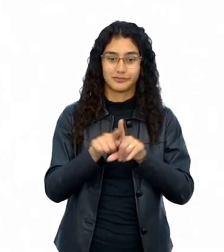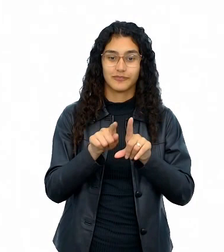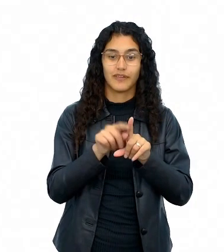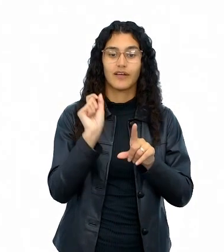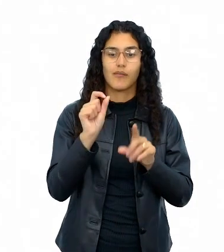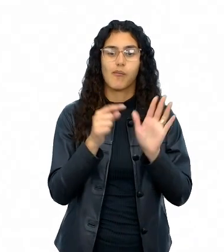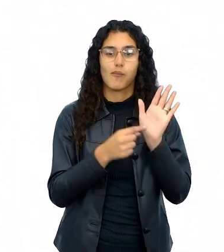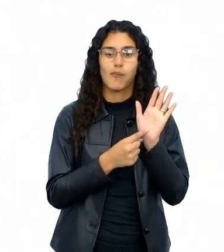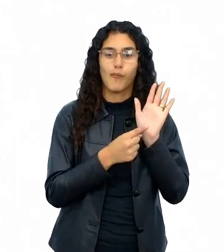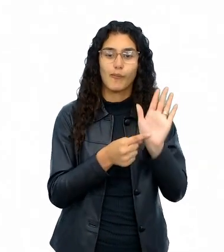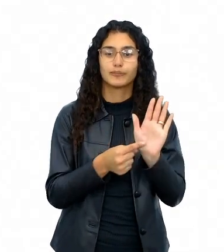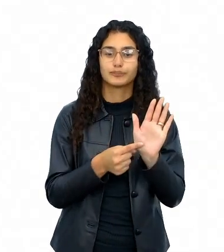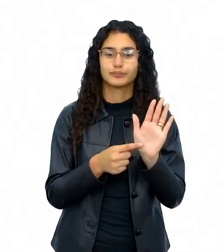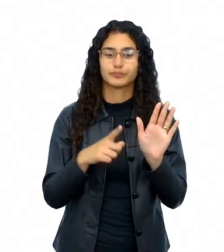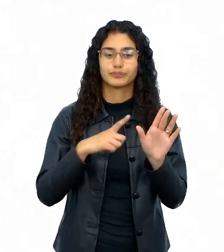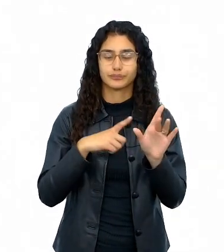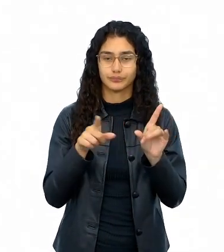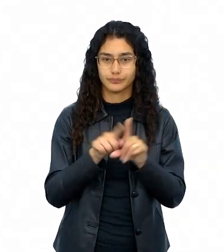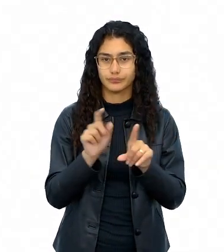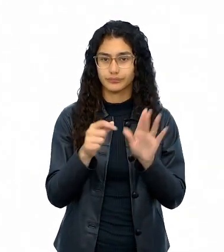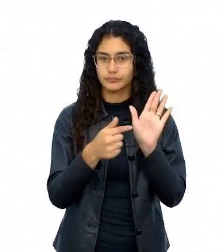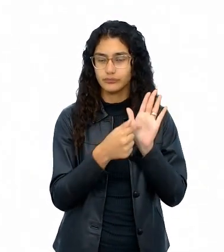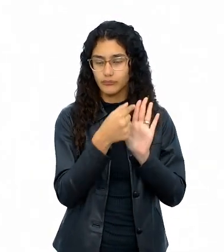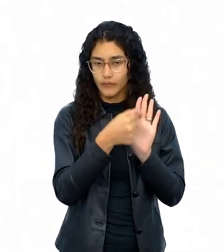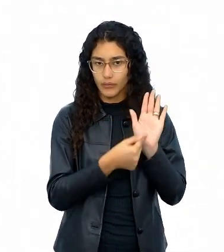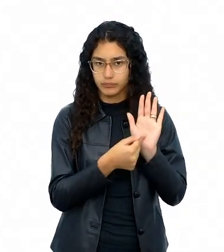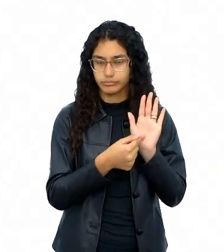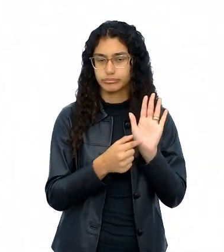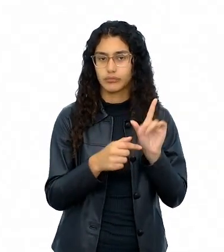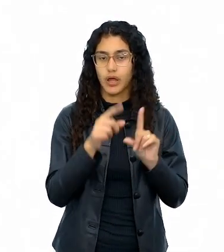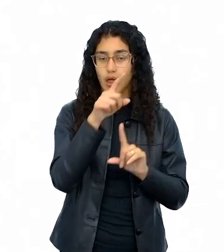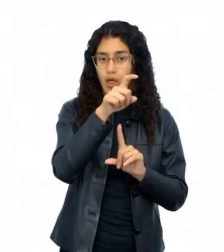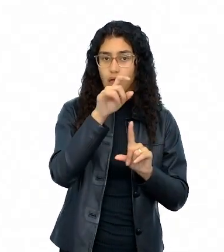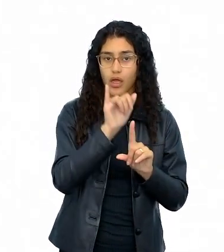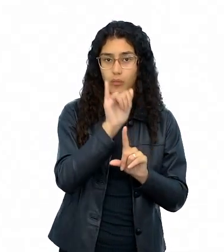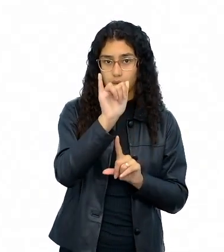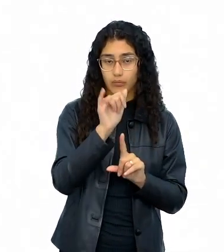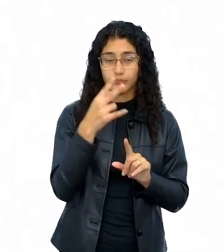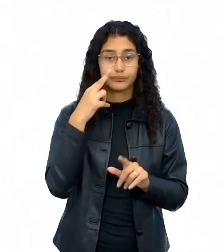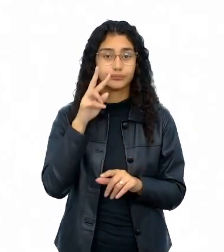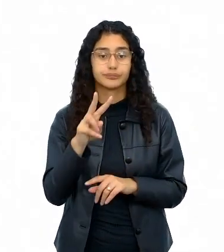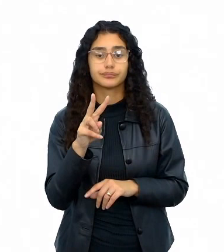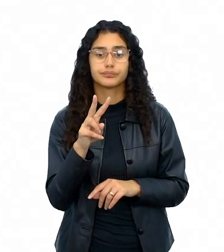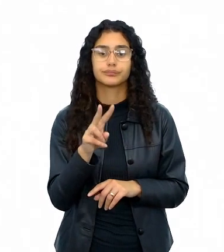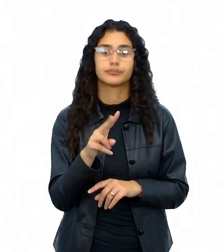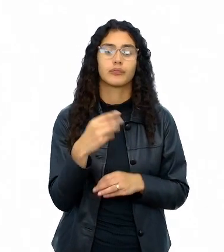que representa a coordenada y. Então, aí, vamos discutir onde